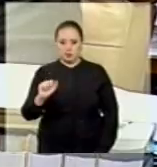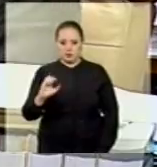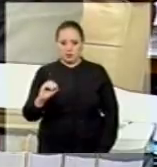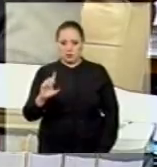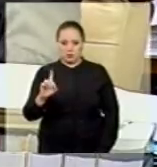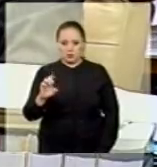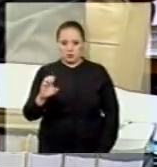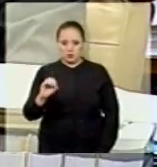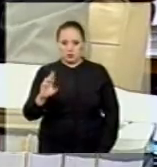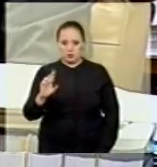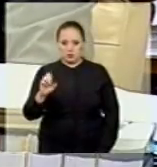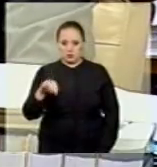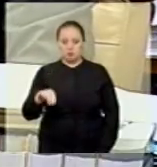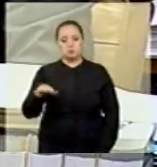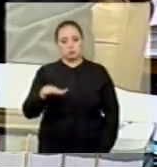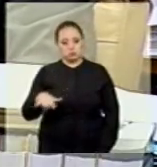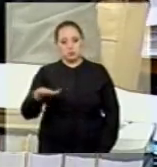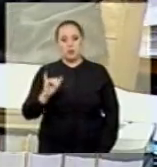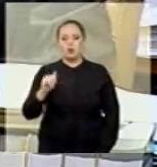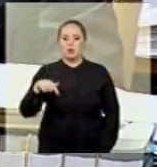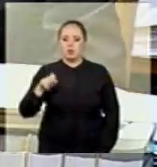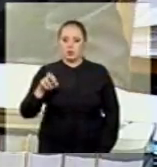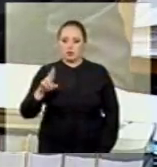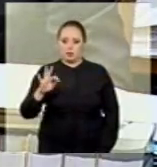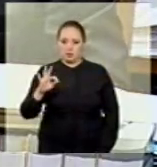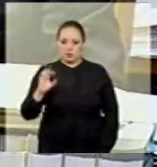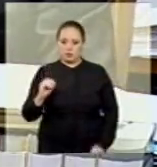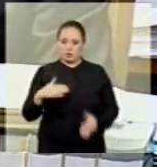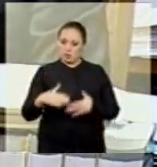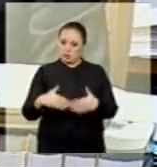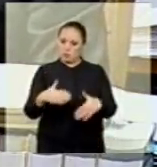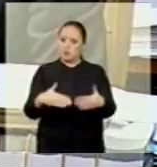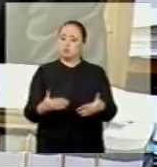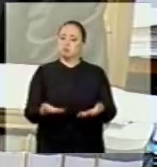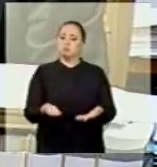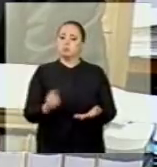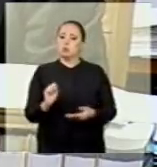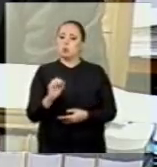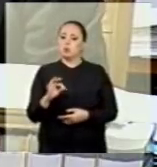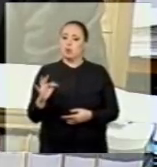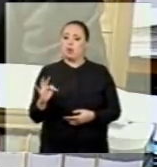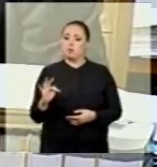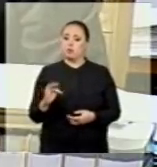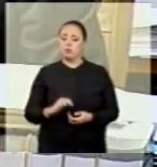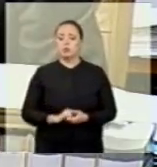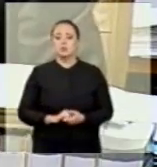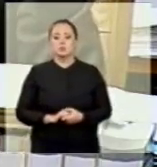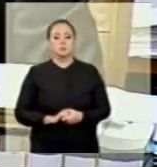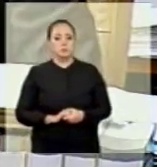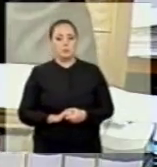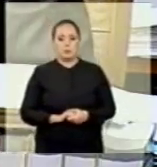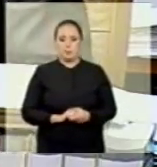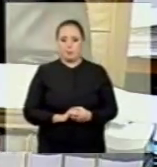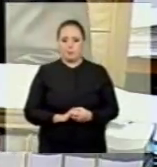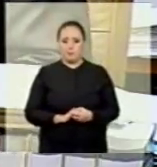em sede de inquéritos, não é, que tramitavam originariamente perante o Supremo Tribunal Federal. E